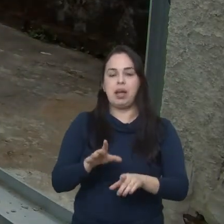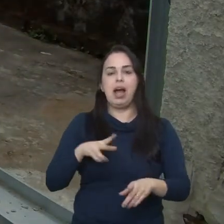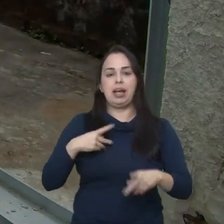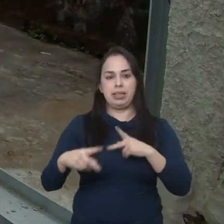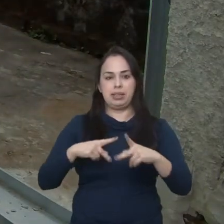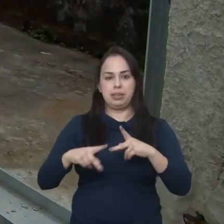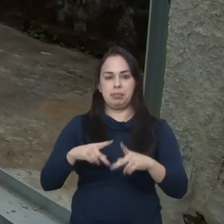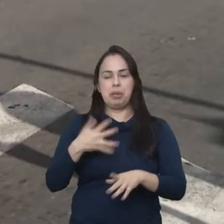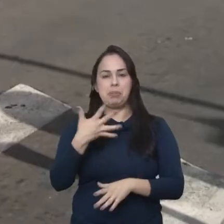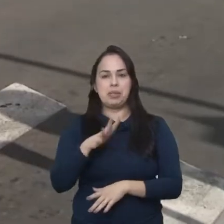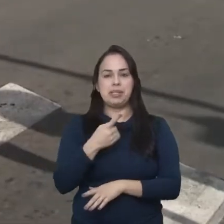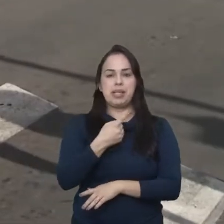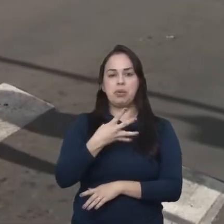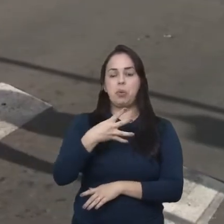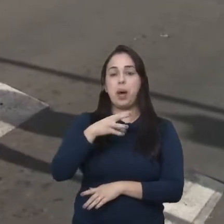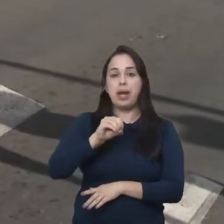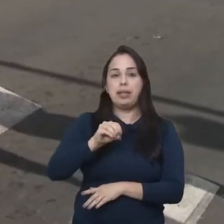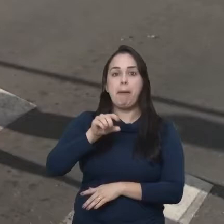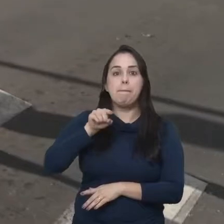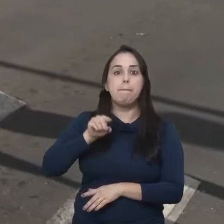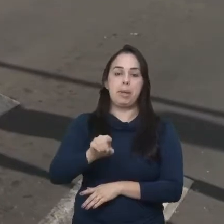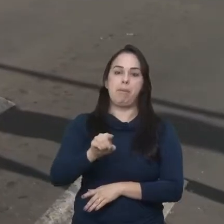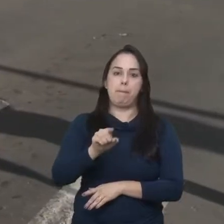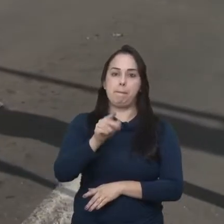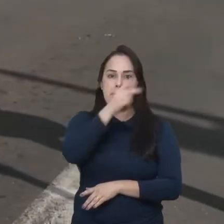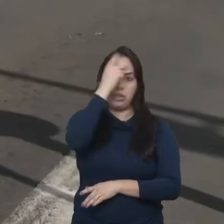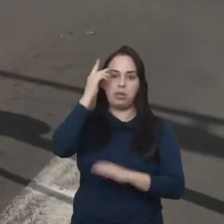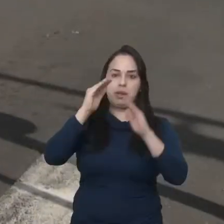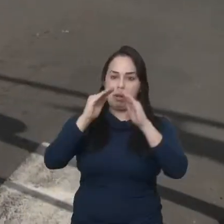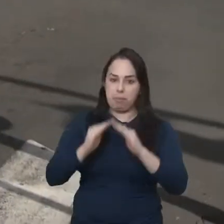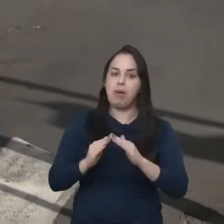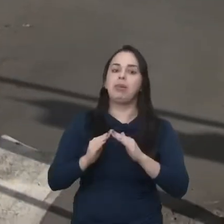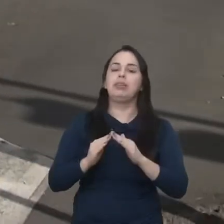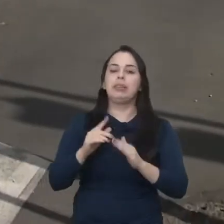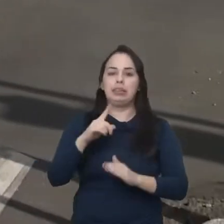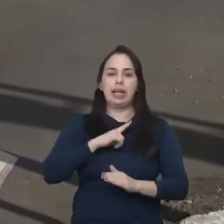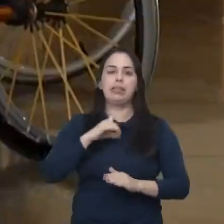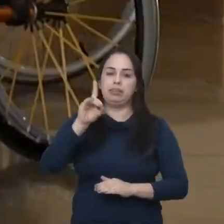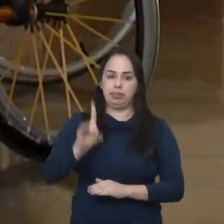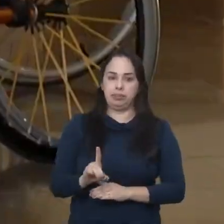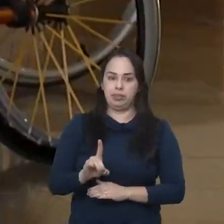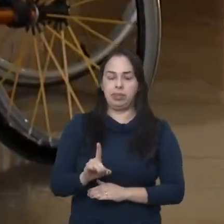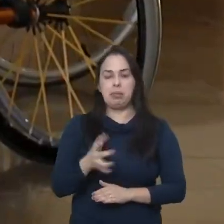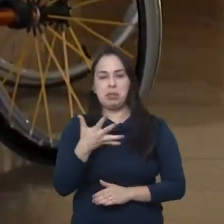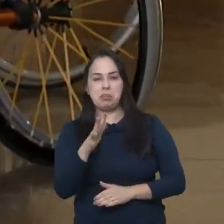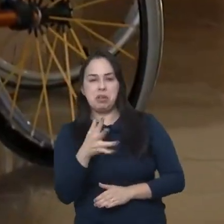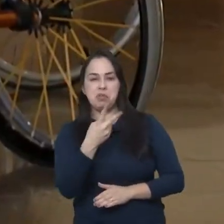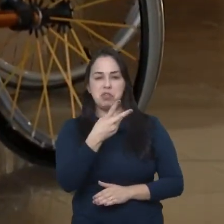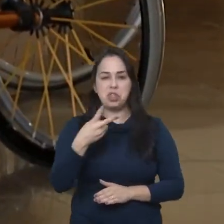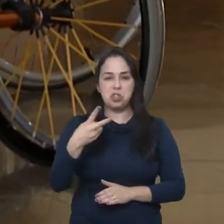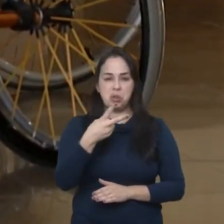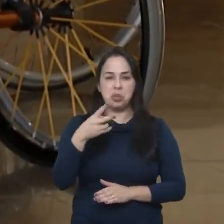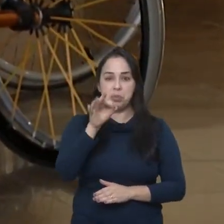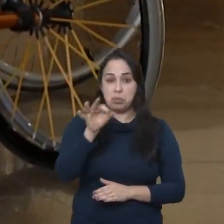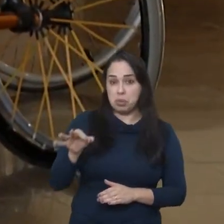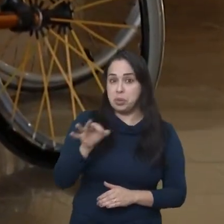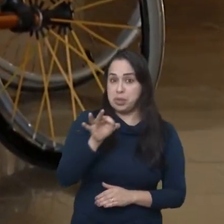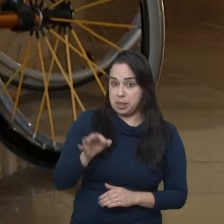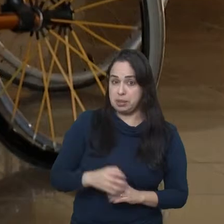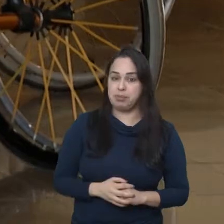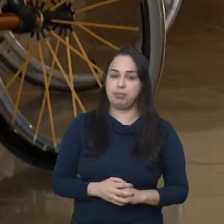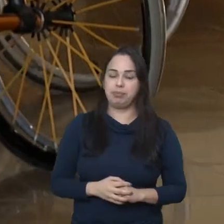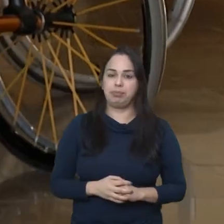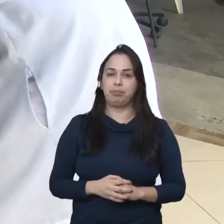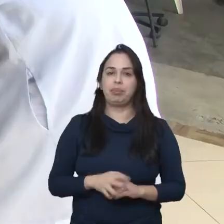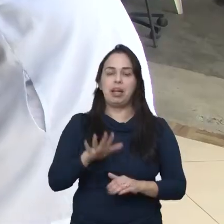São José dos Campos, cerca de 140 mil moradores enfrentam essa condição, o que equivale a 22% da população